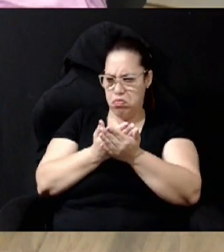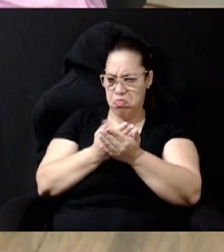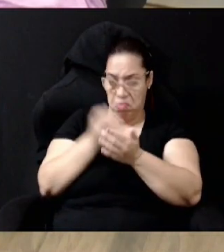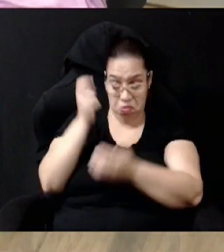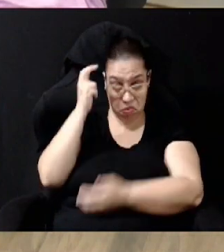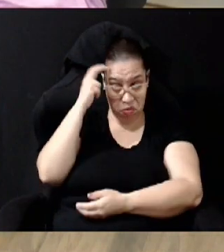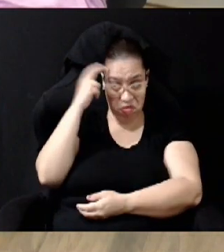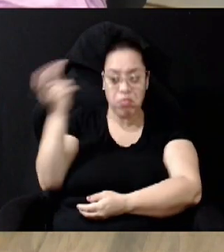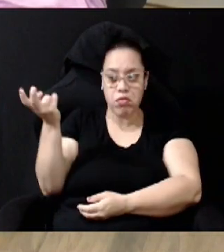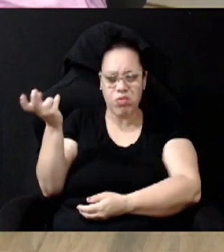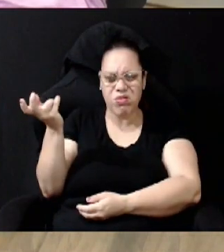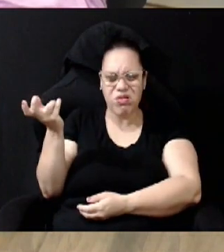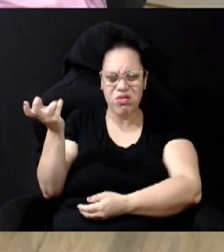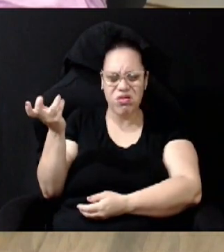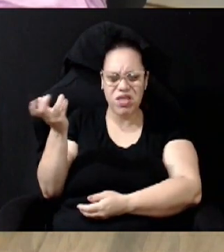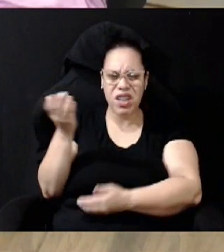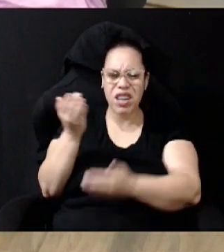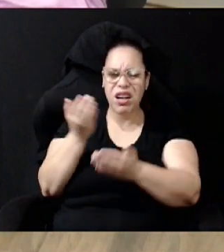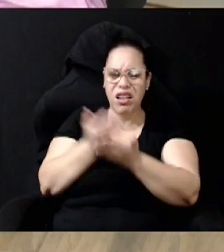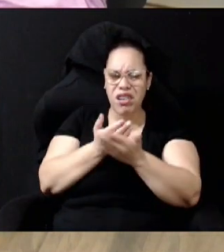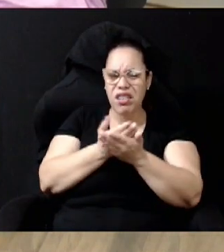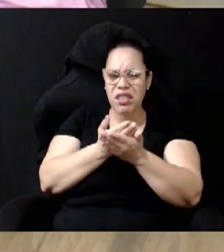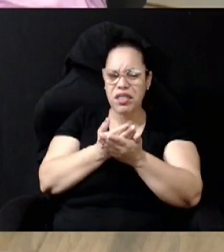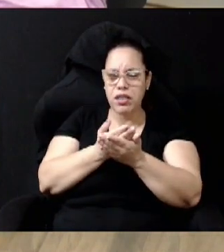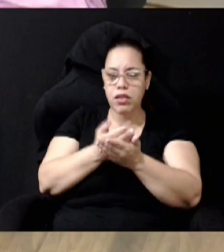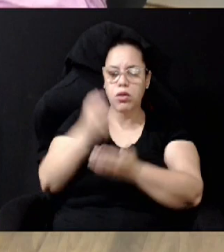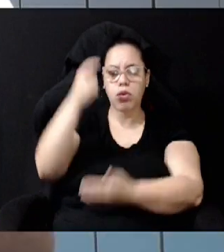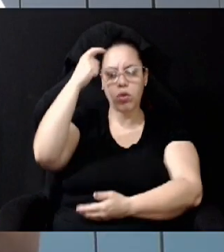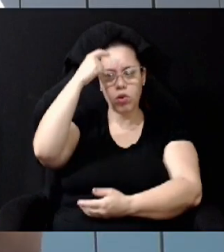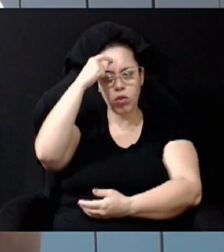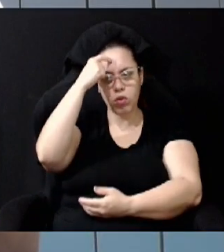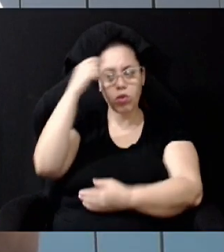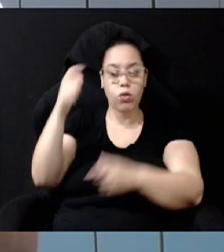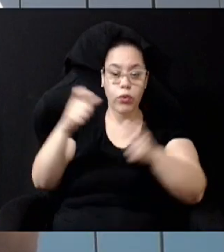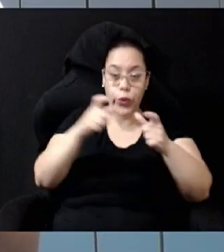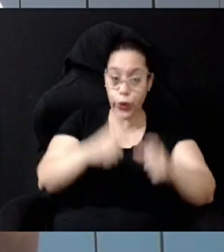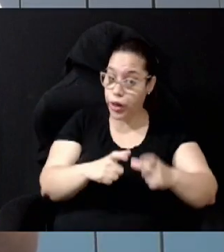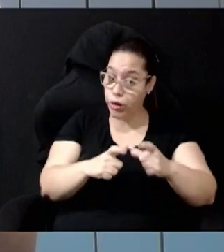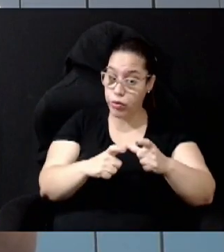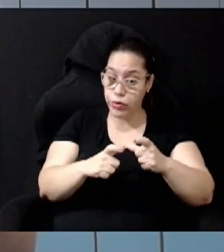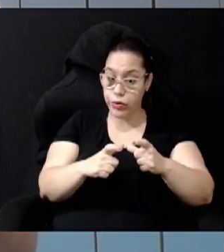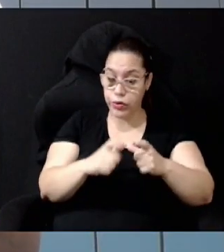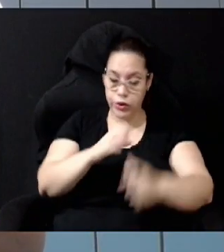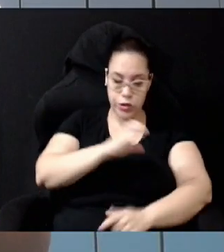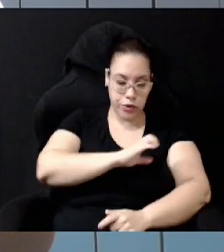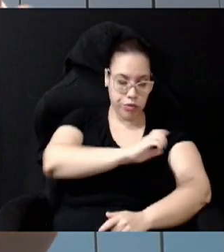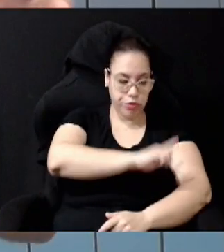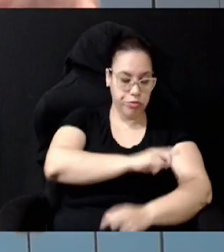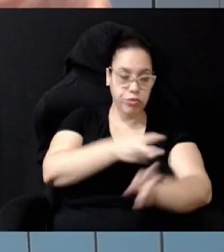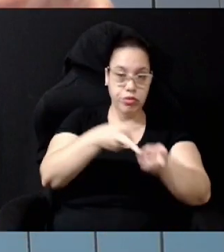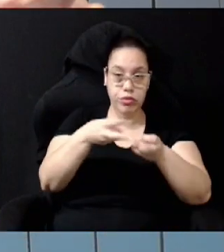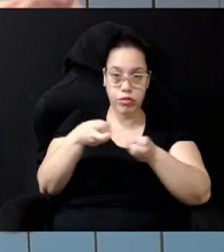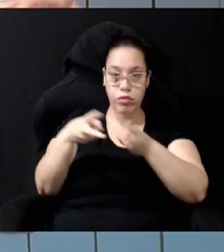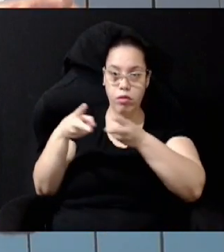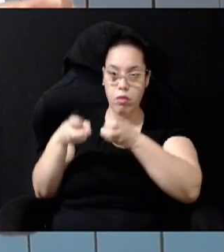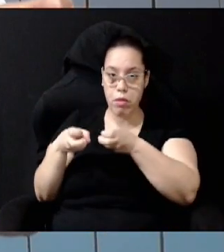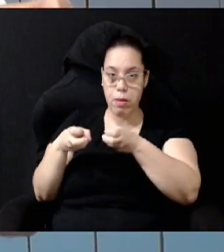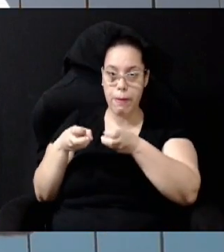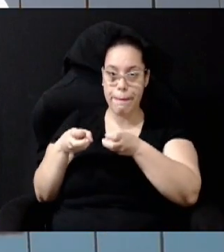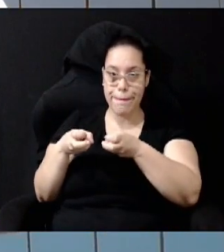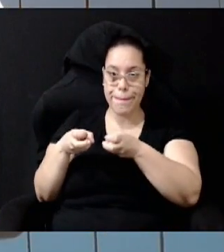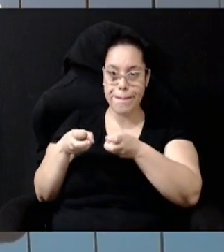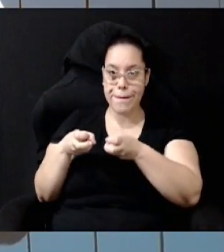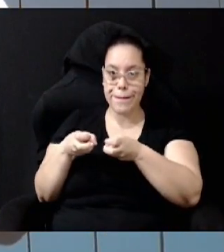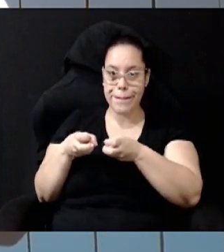da academia, mas tem o conhecimento local que é fundamental. Ali no Campo Grande a gente observa muito isso. Com